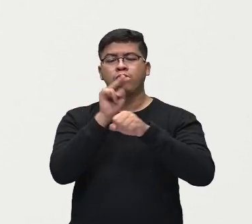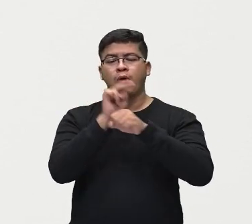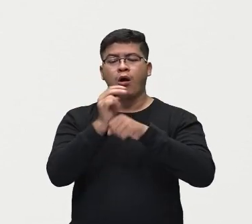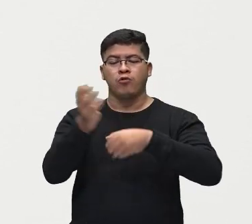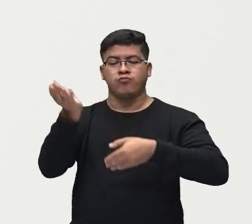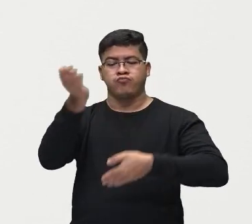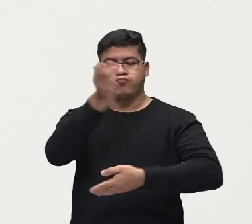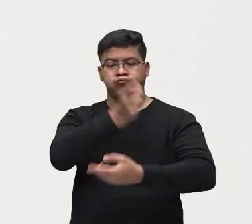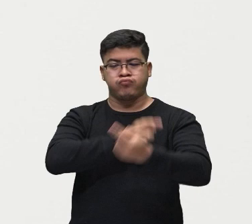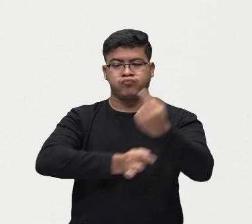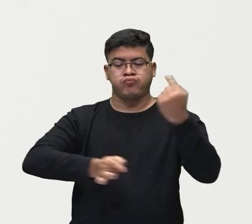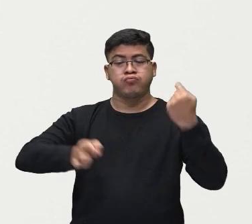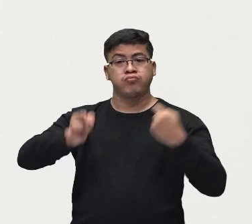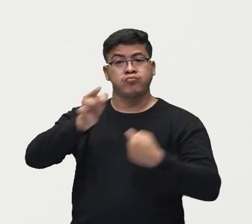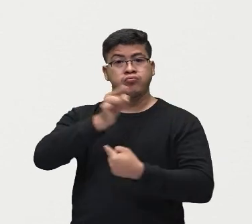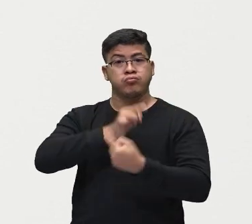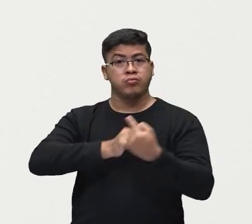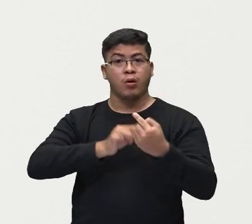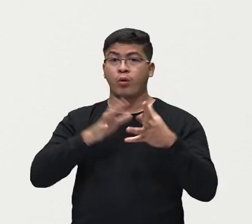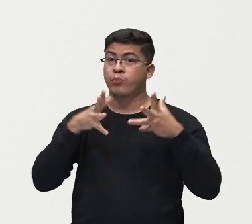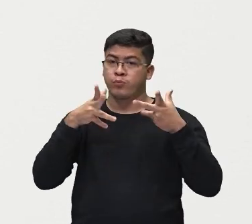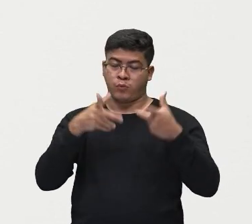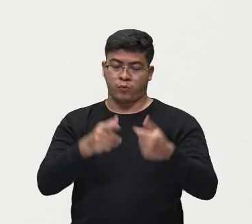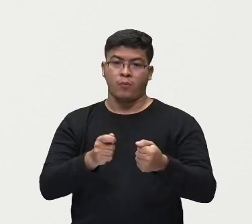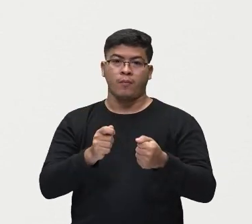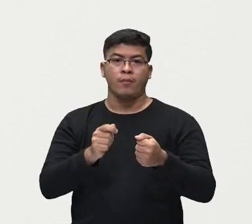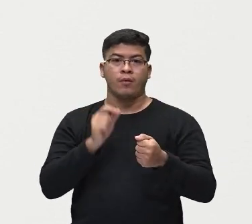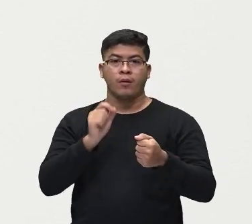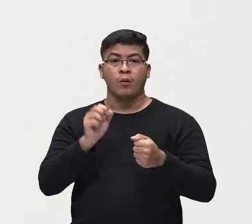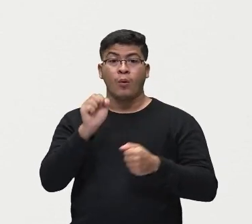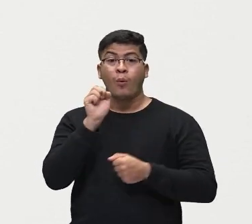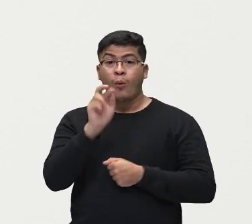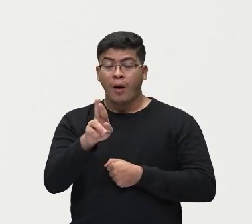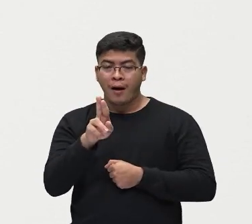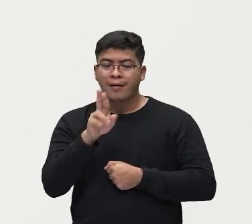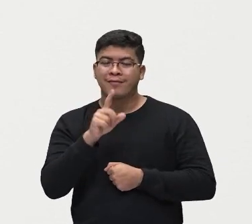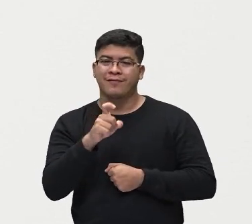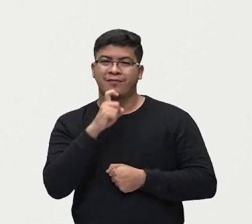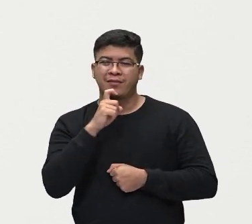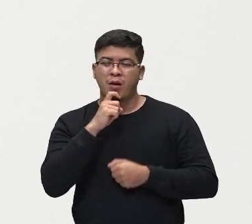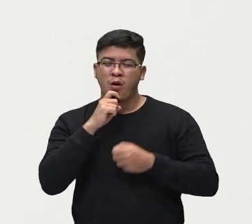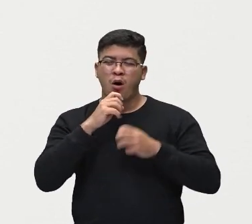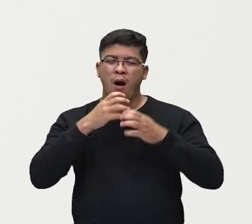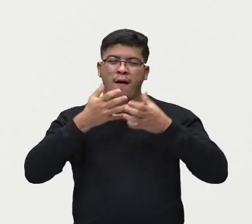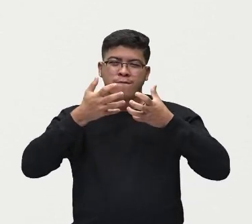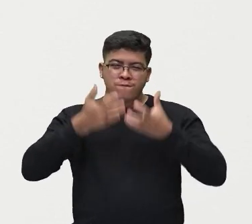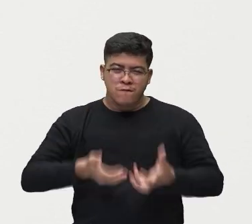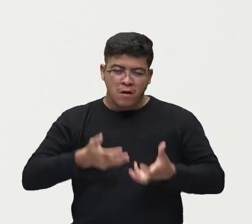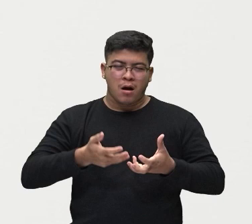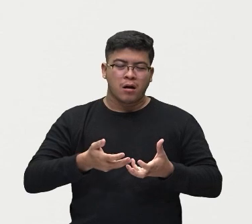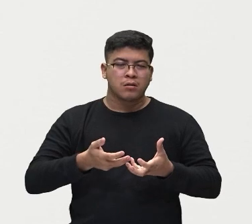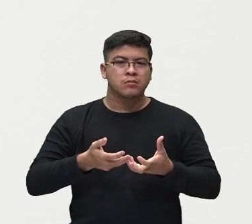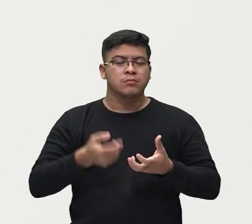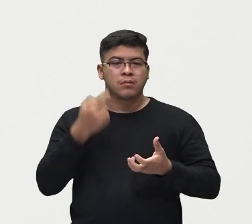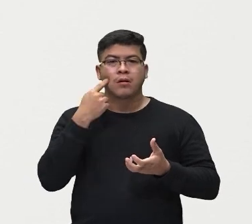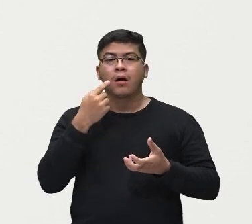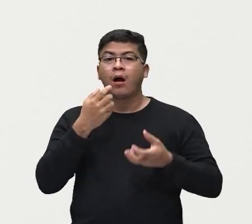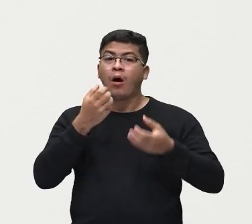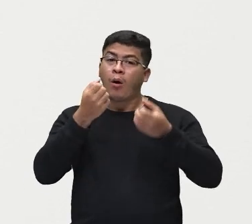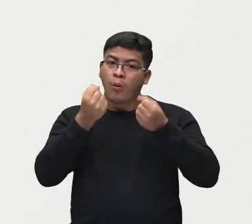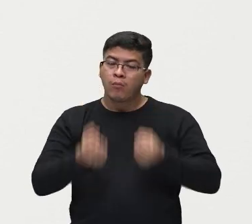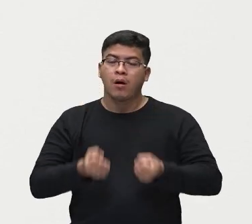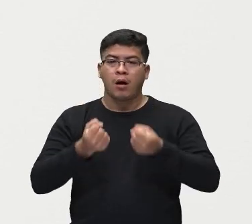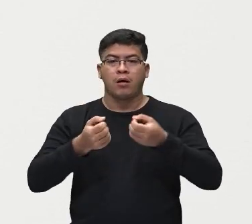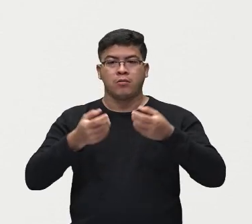a parte inferior da geladeira. O ar frio, ele é mais pesado. Por esse motivo, ele é colocado